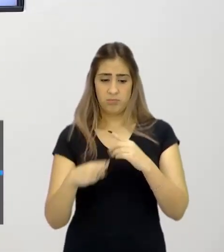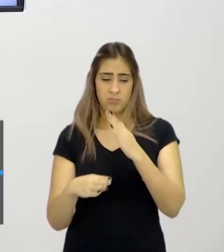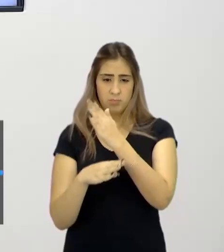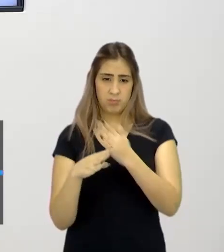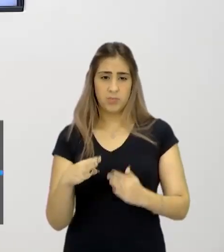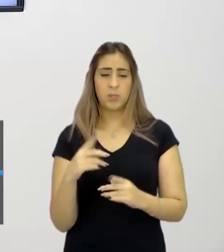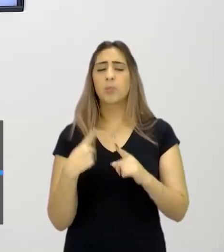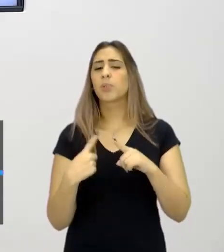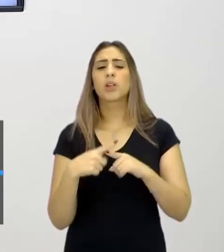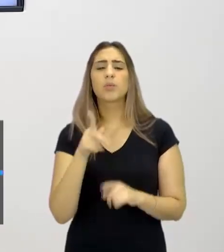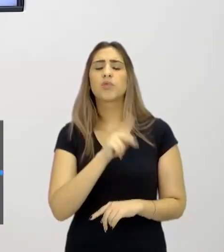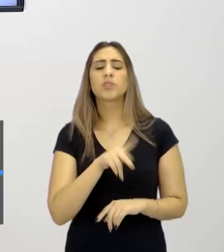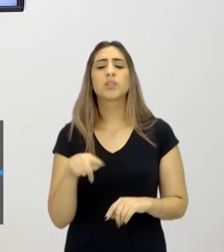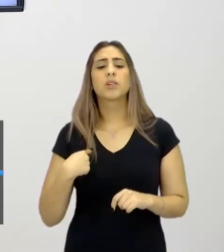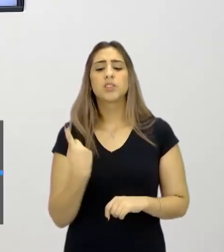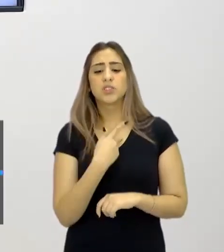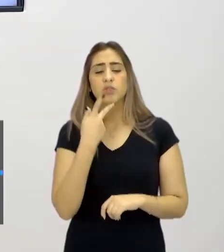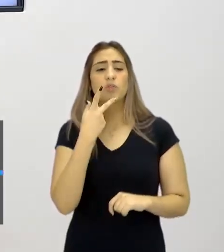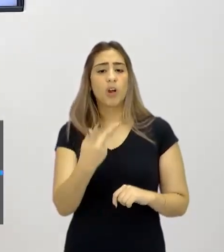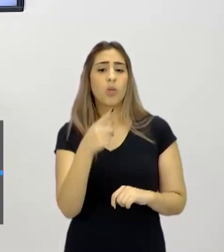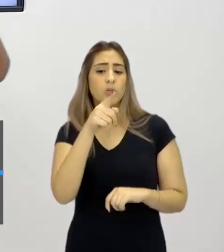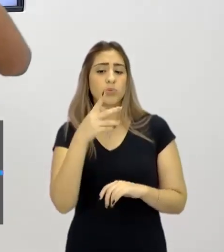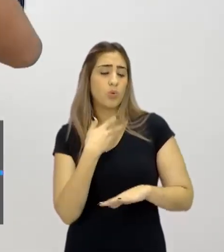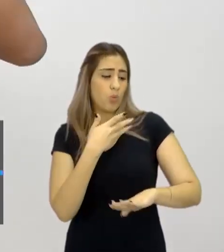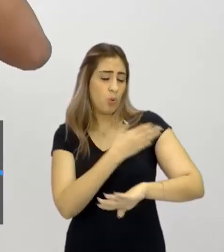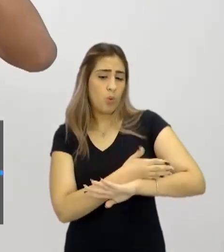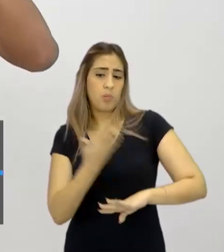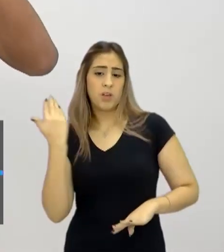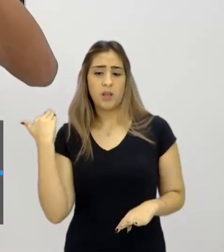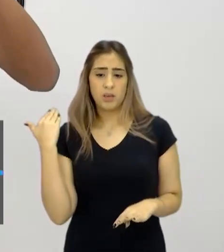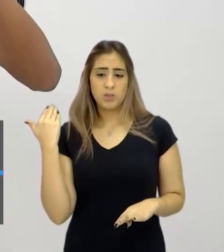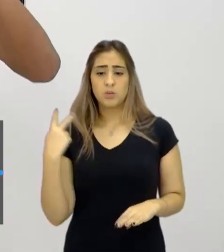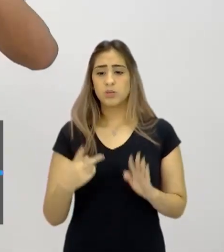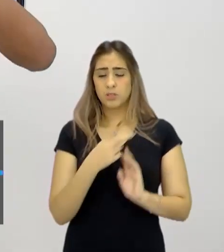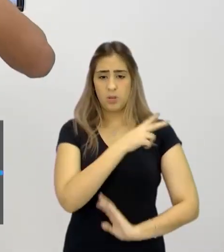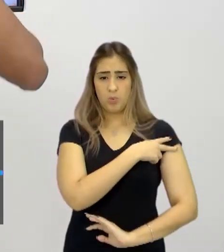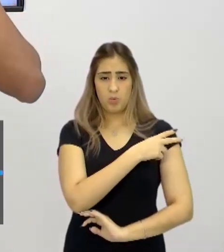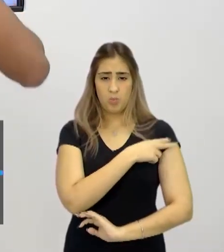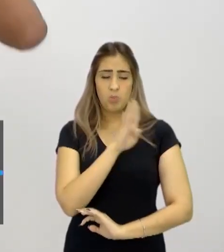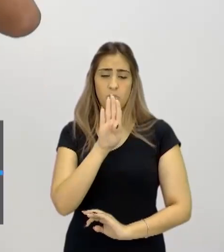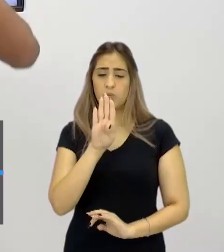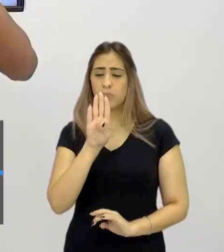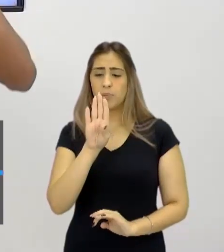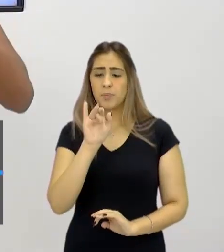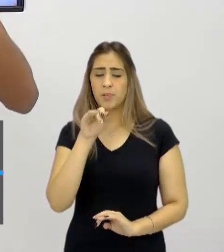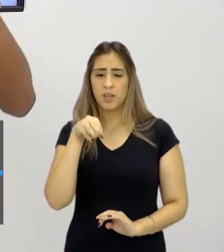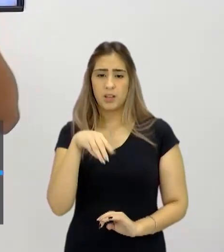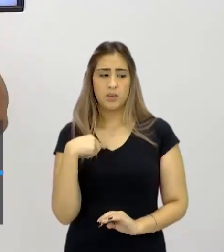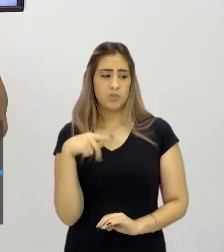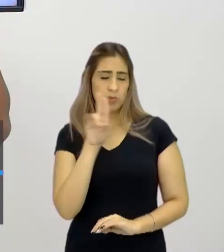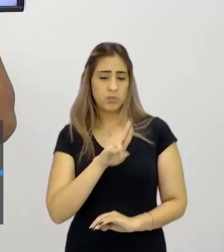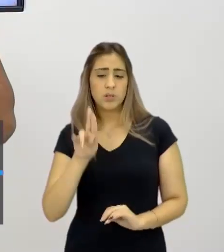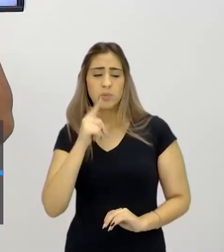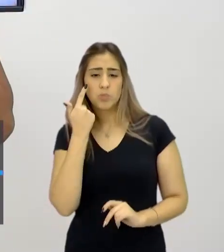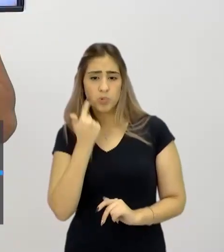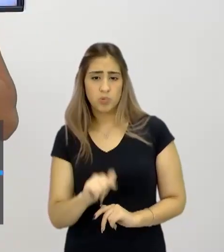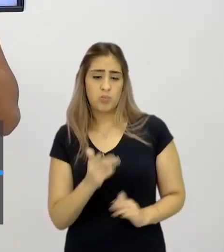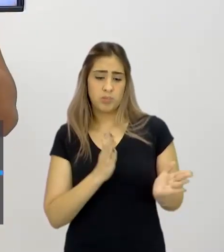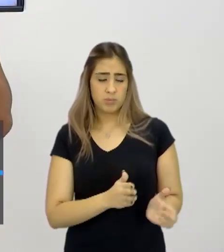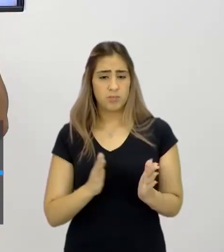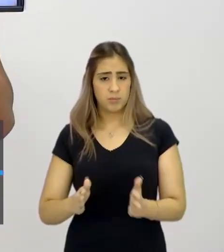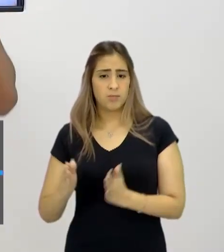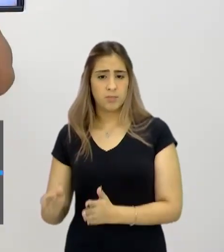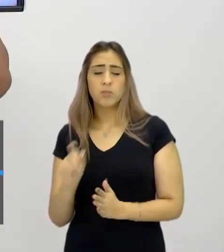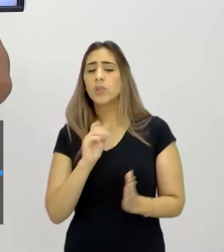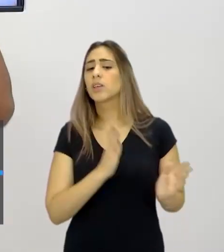isso, professora? Isso a gente falou lá no começo, lá no segundo bimestre. E agora a gente vai usar tudo isso para os segmentos. O que é